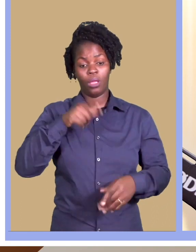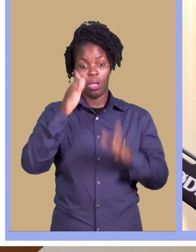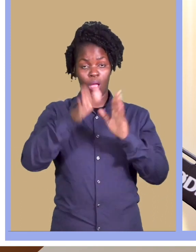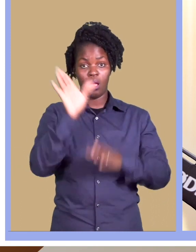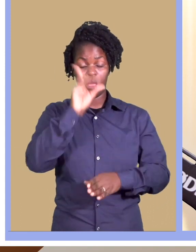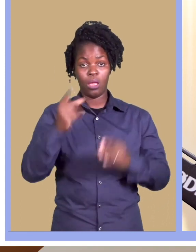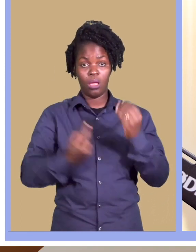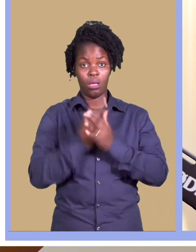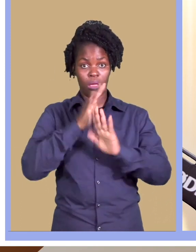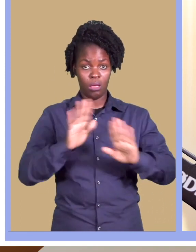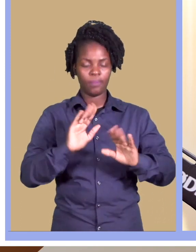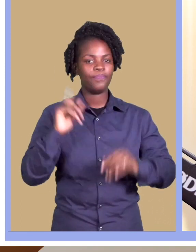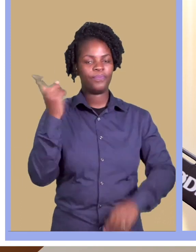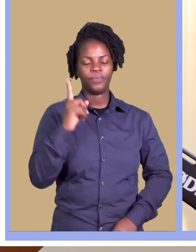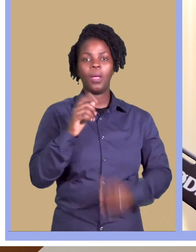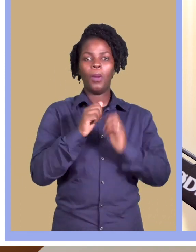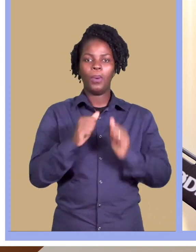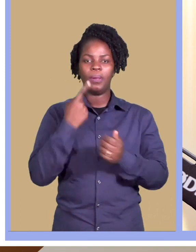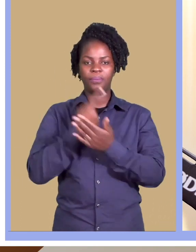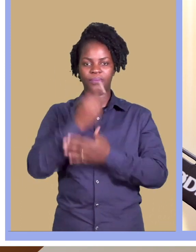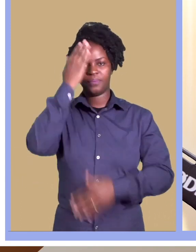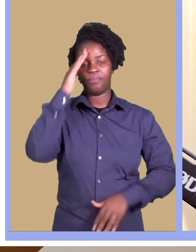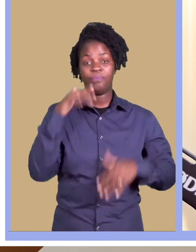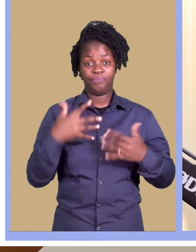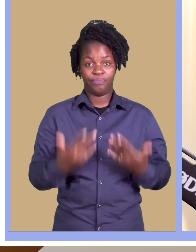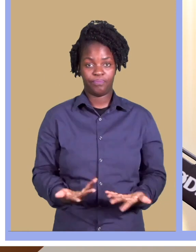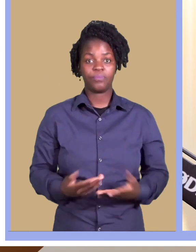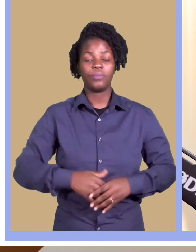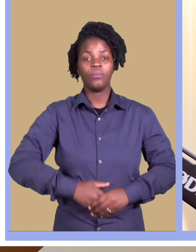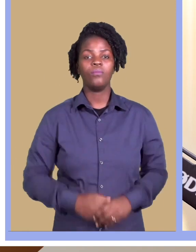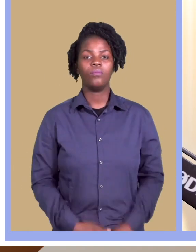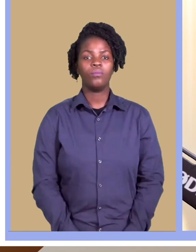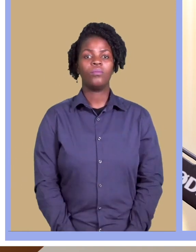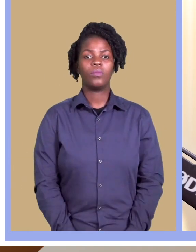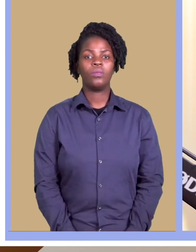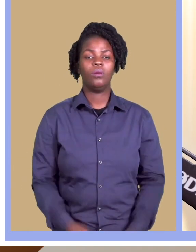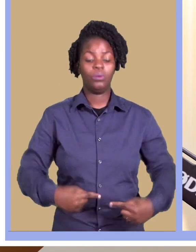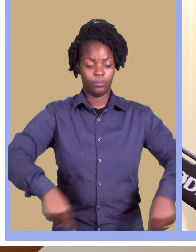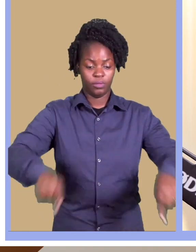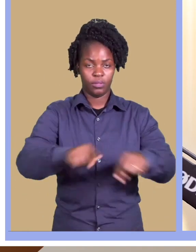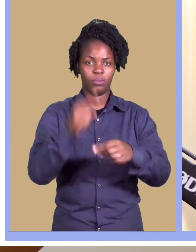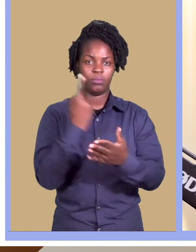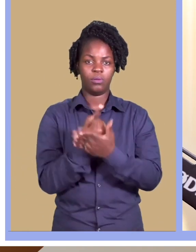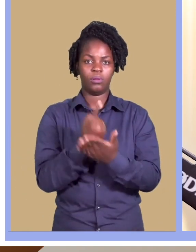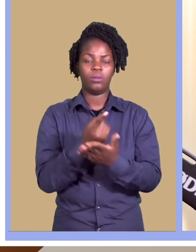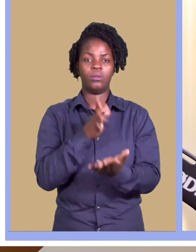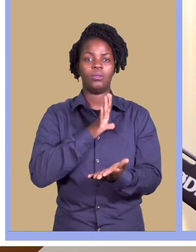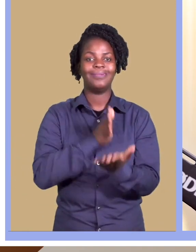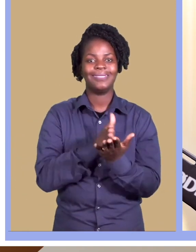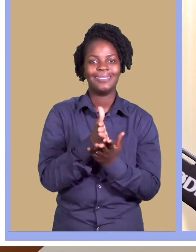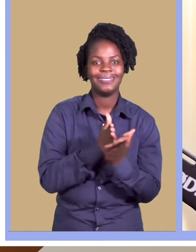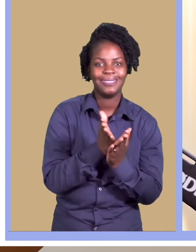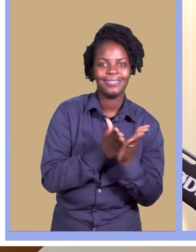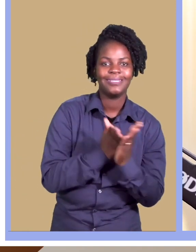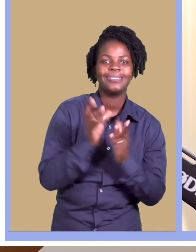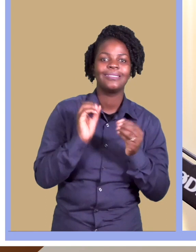deve ficar patente é que o próprio comitê tem que ter uma estratégia de como vai